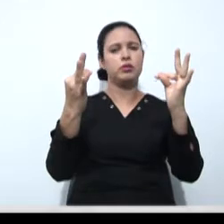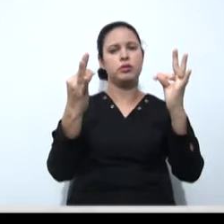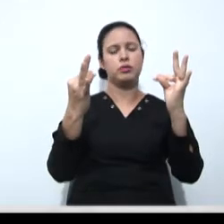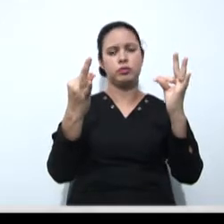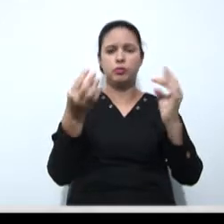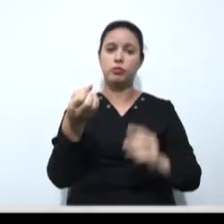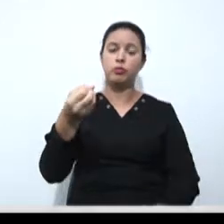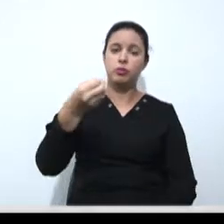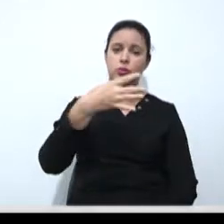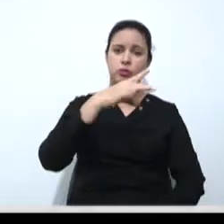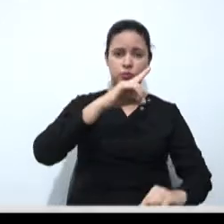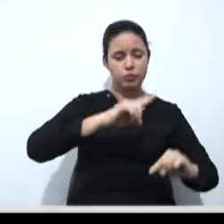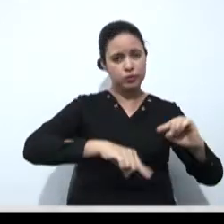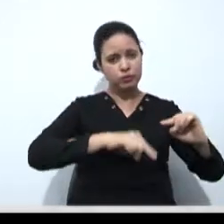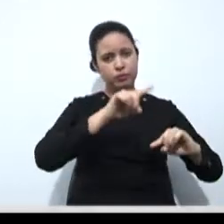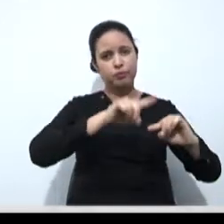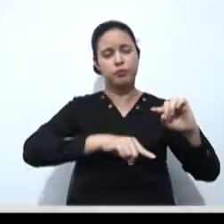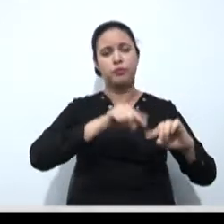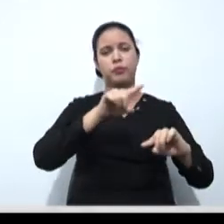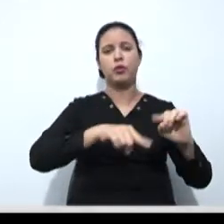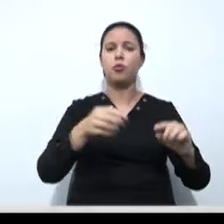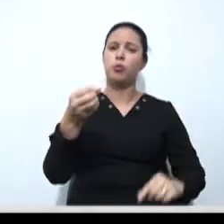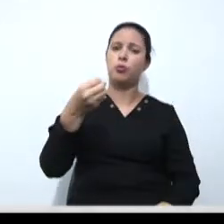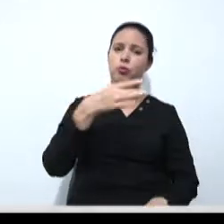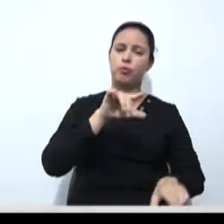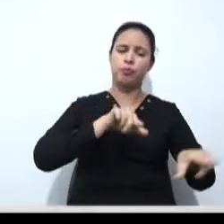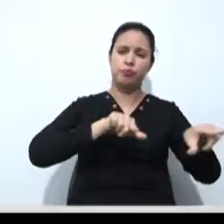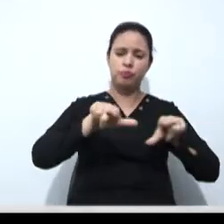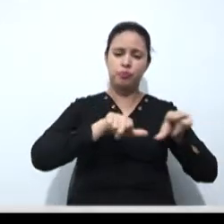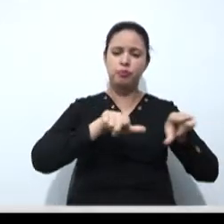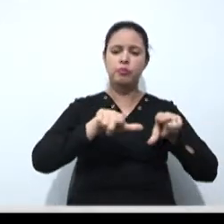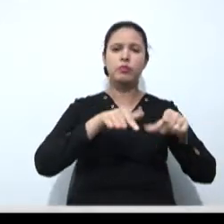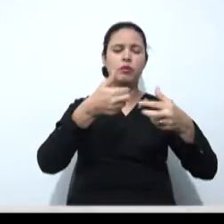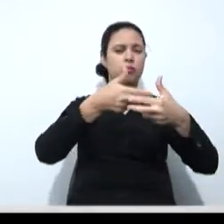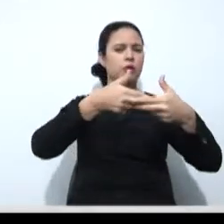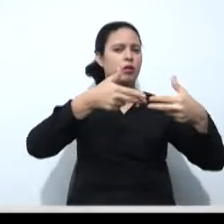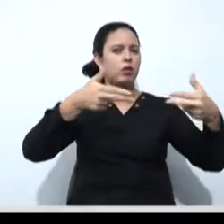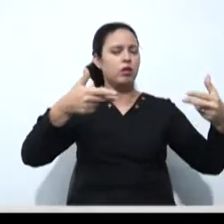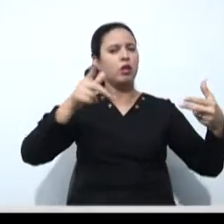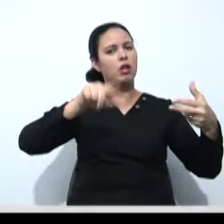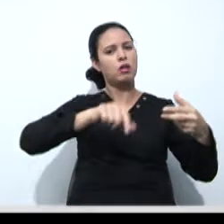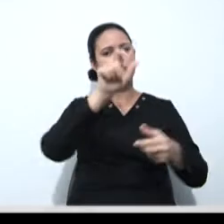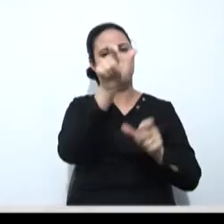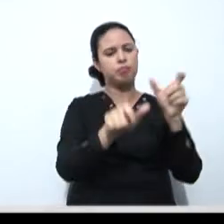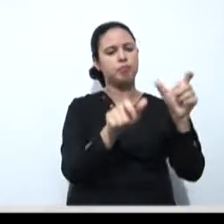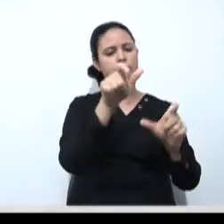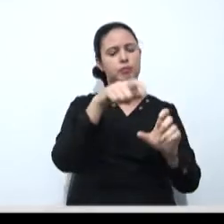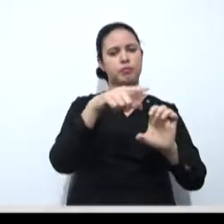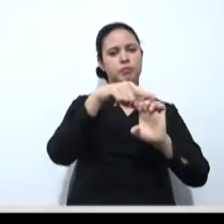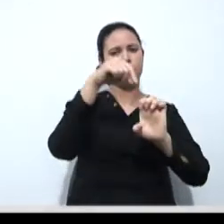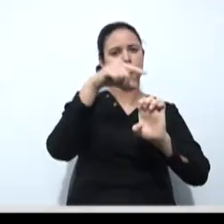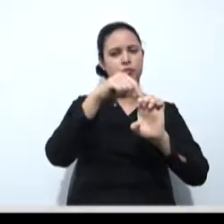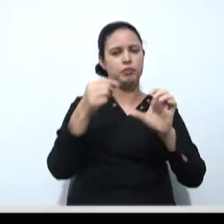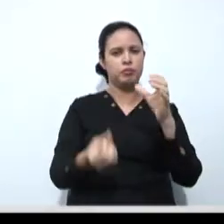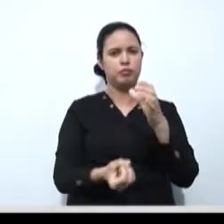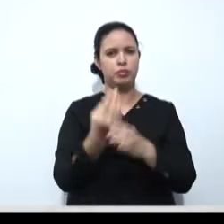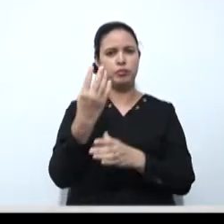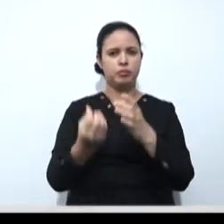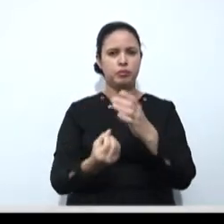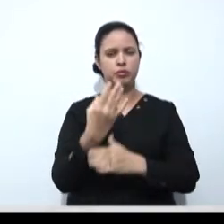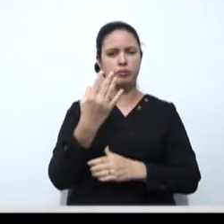um novo produto, um novo serviço. Então, são os empreendedores que provocam essa quebra na